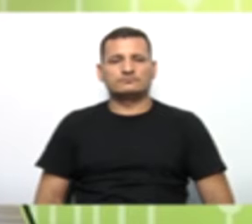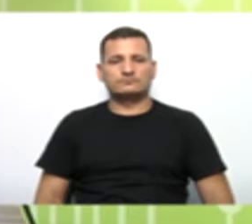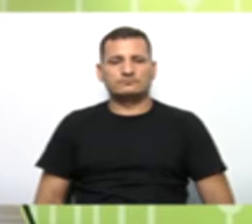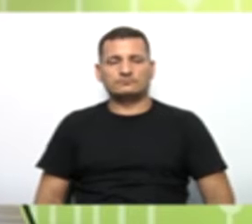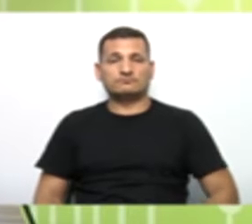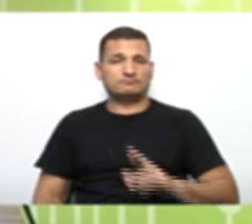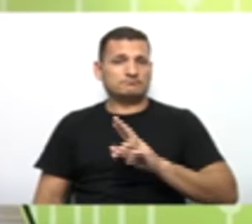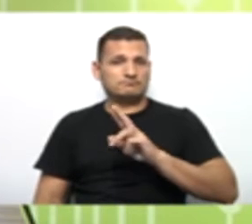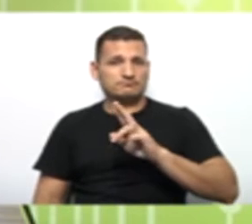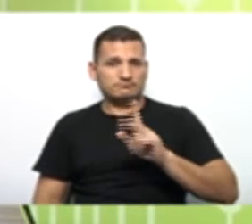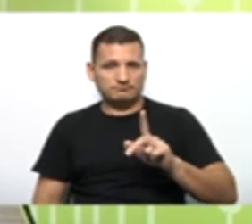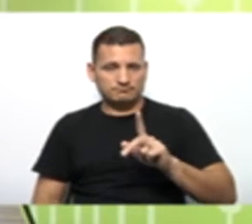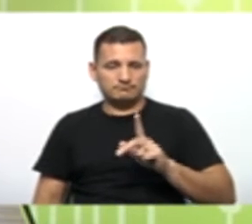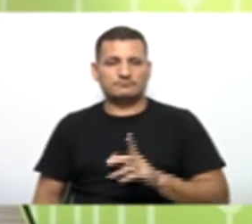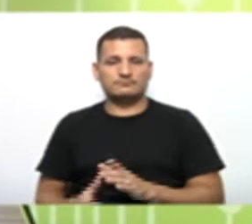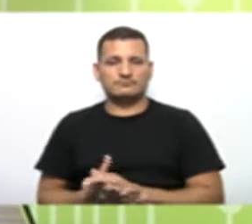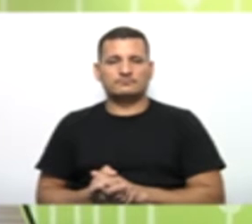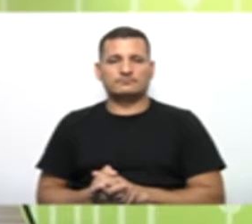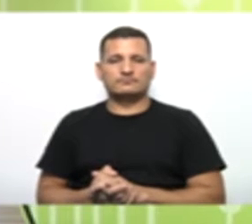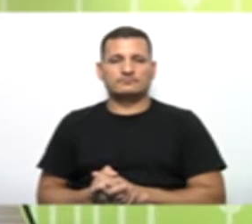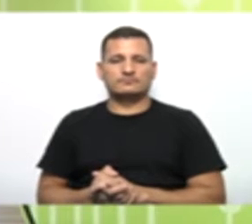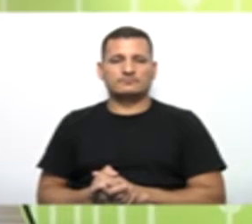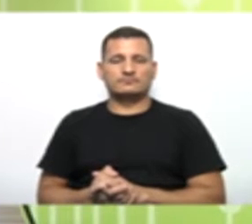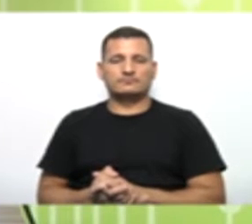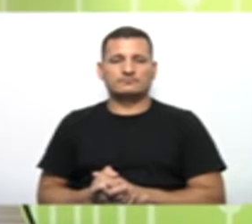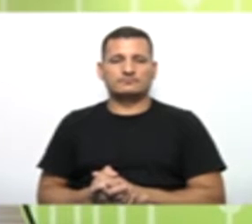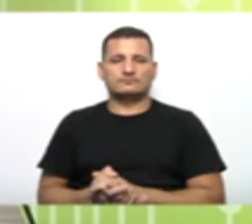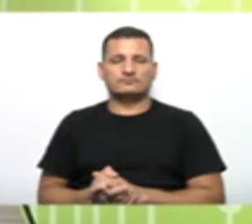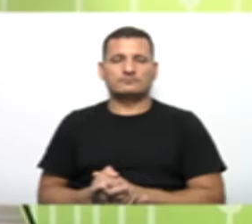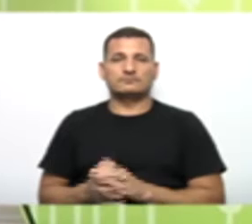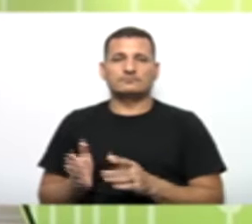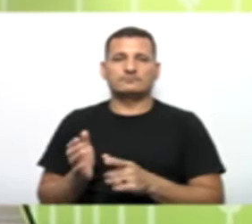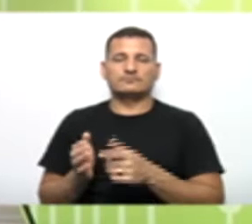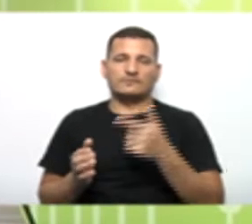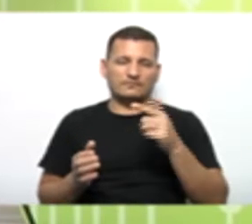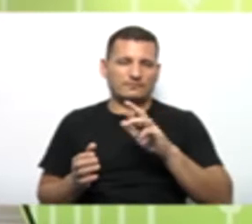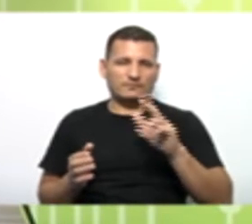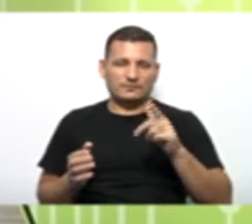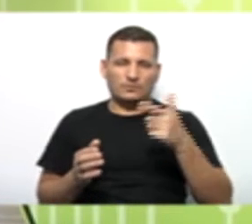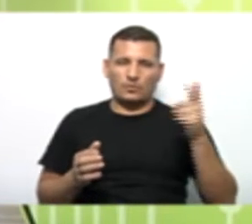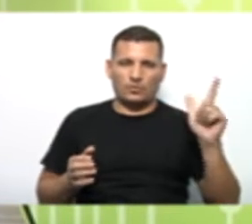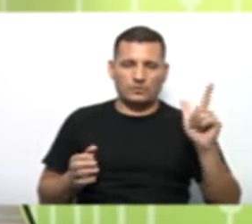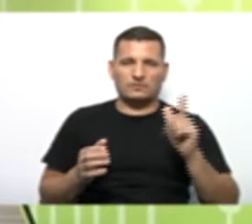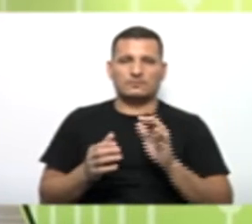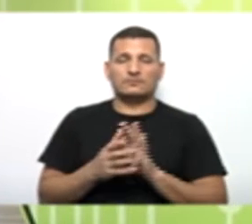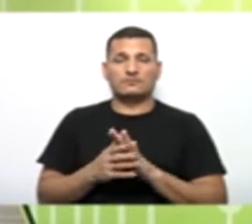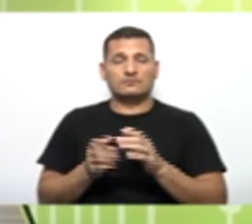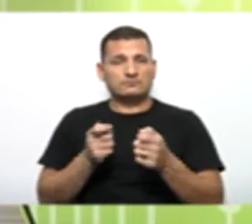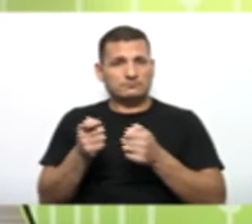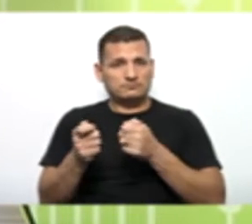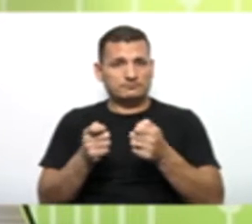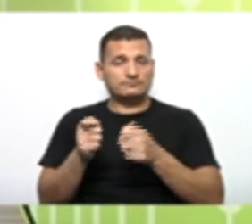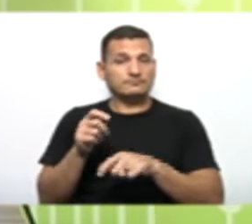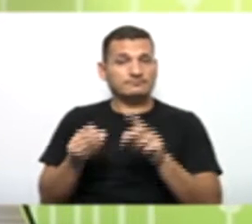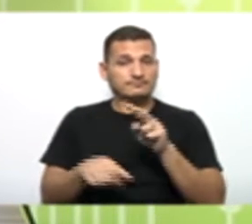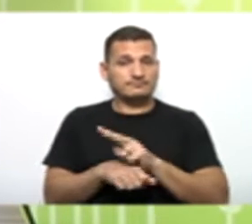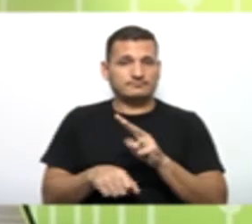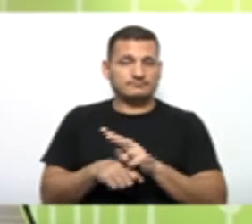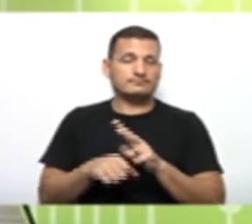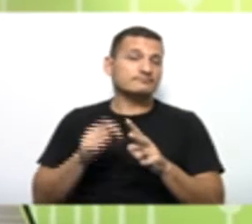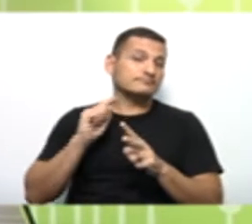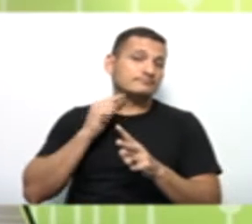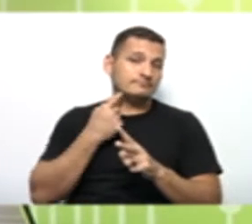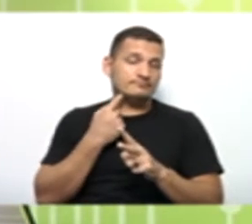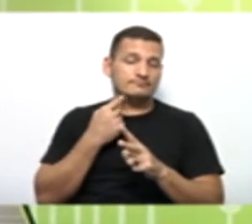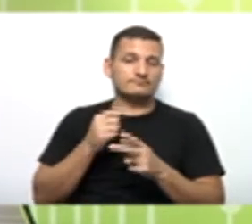Diferente da abordagem anterior, a abordagem prevenção da poluição é vista como